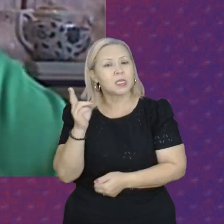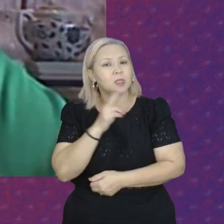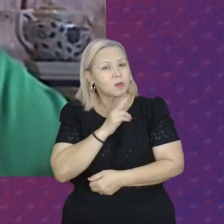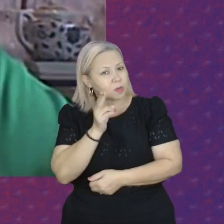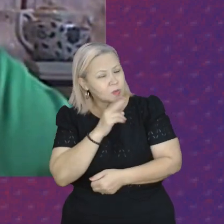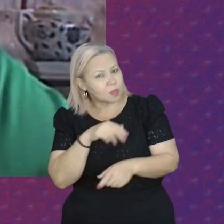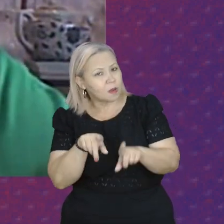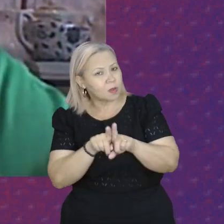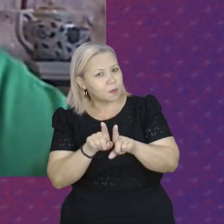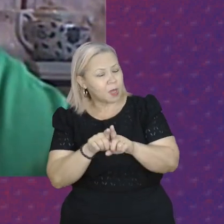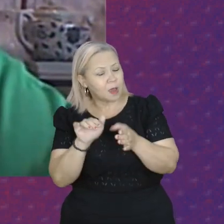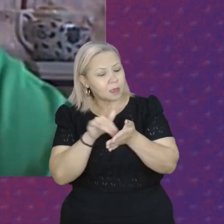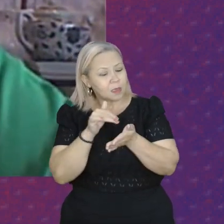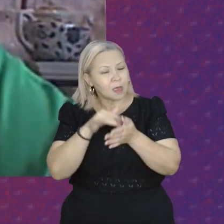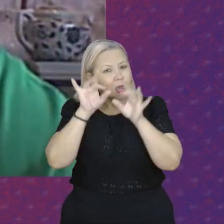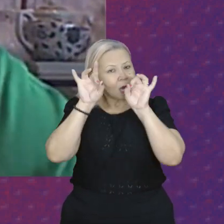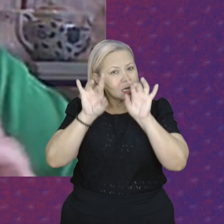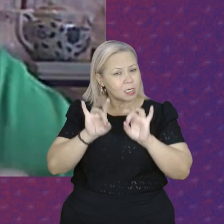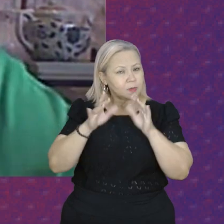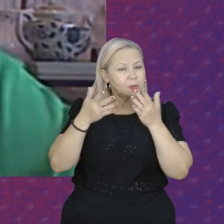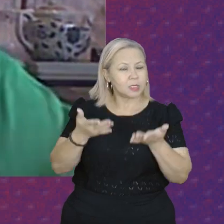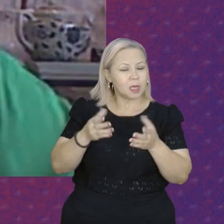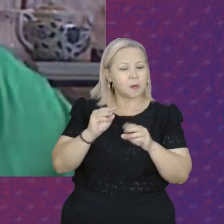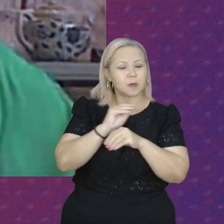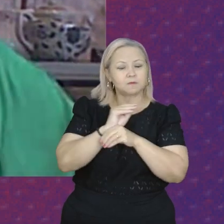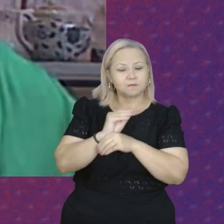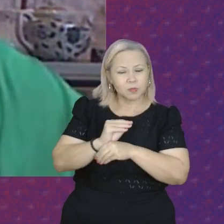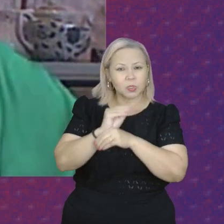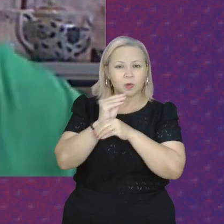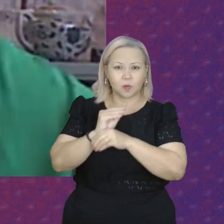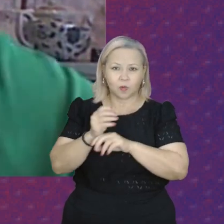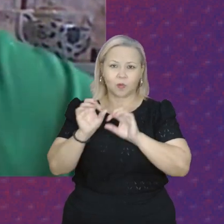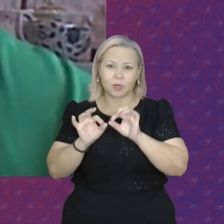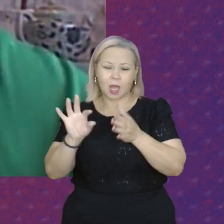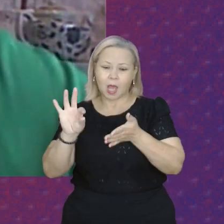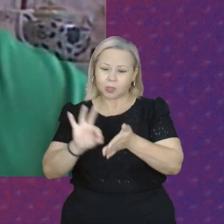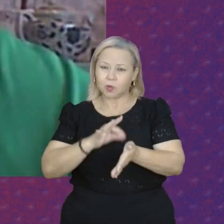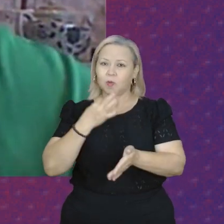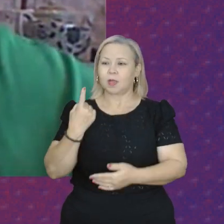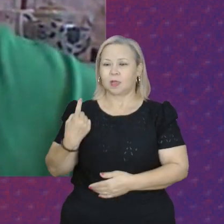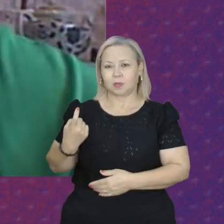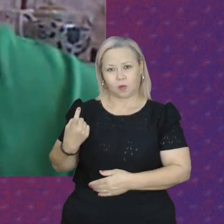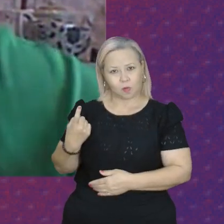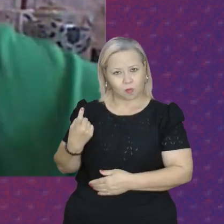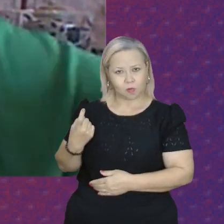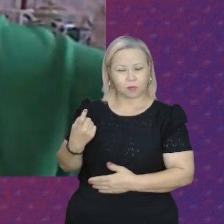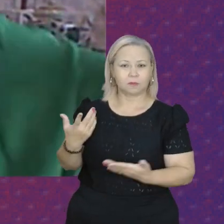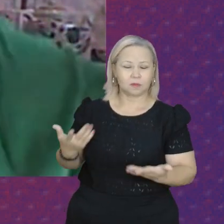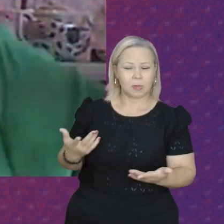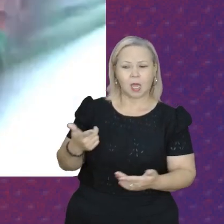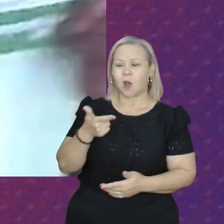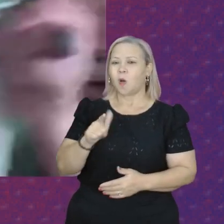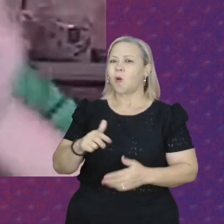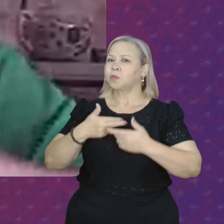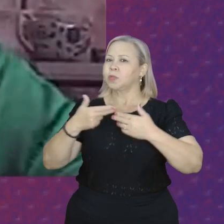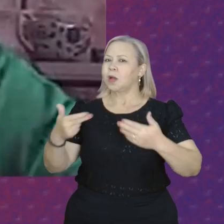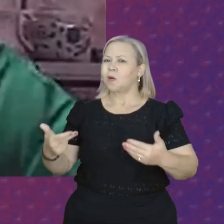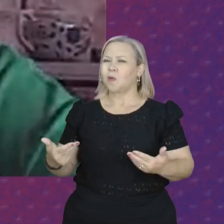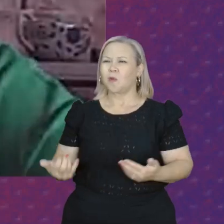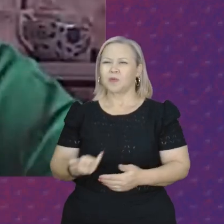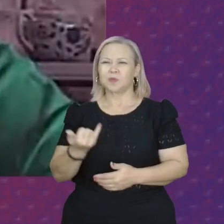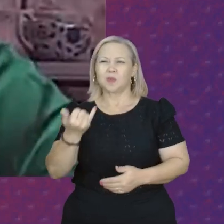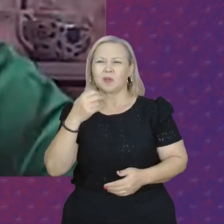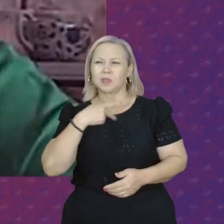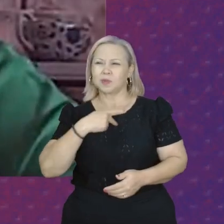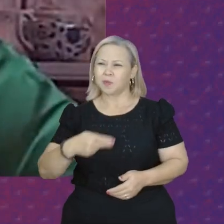uma secretaria específica para cuidar do cadastro único, que foi uma outra coisa muito importante que o